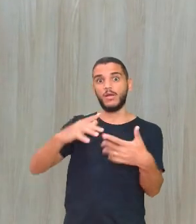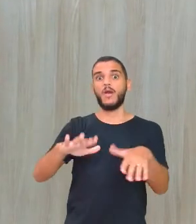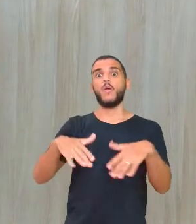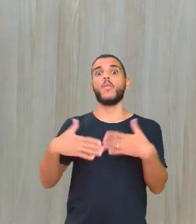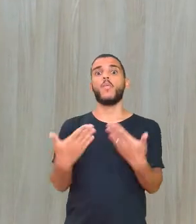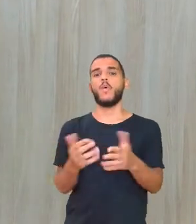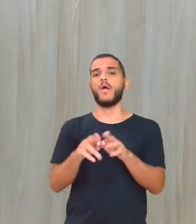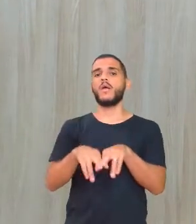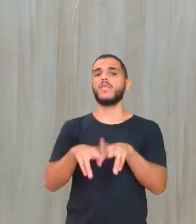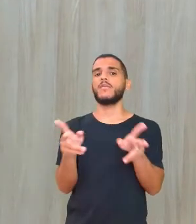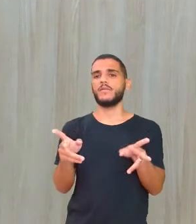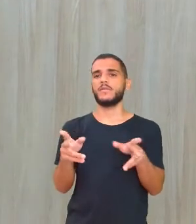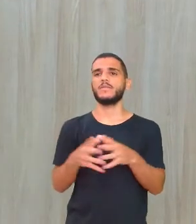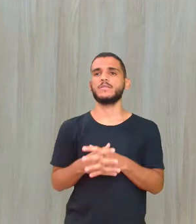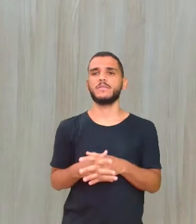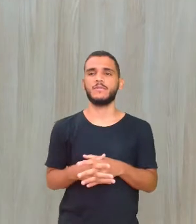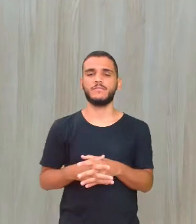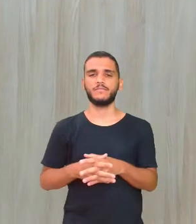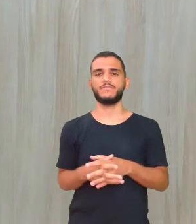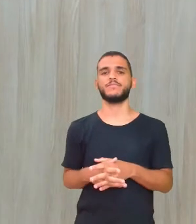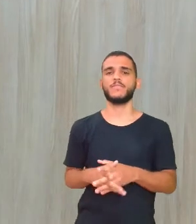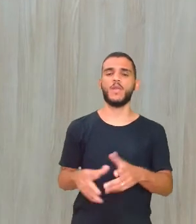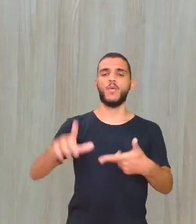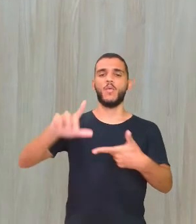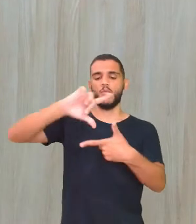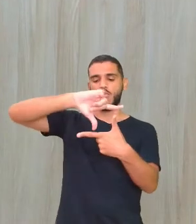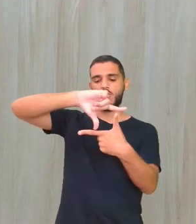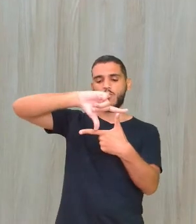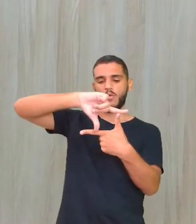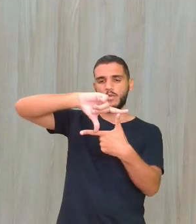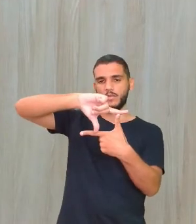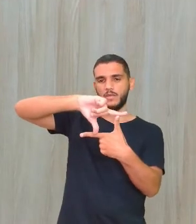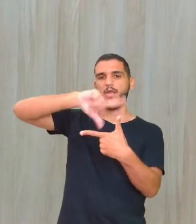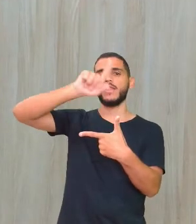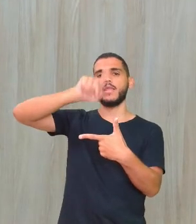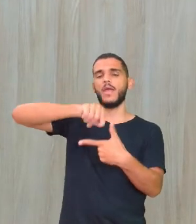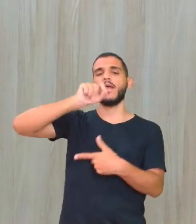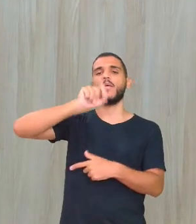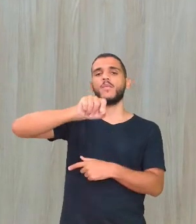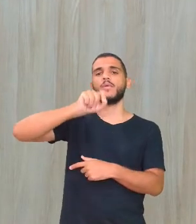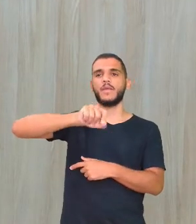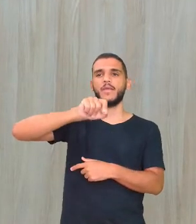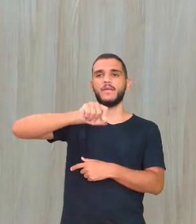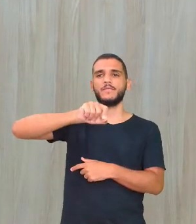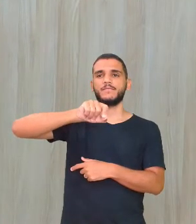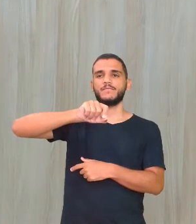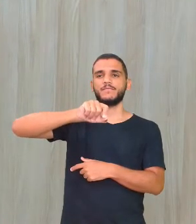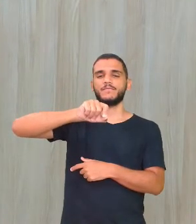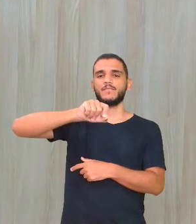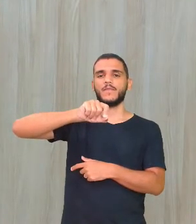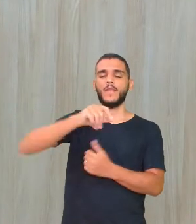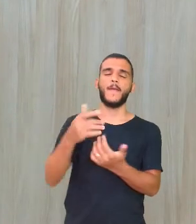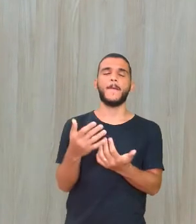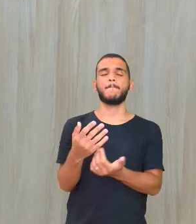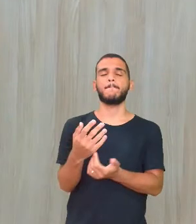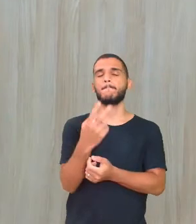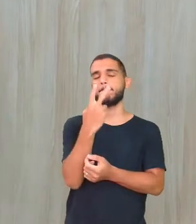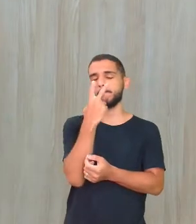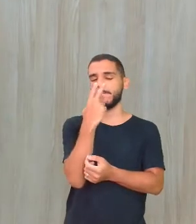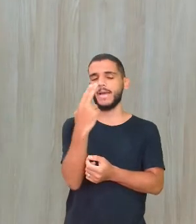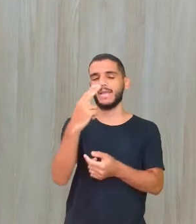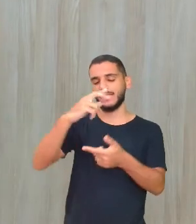diferença, pessoal? O quadrado é uma espécie de retângulo. Todos os ângulos